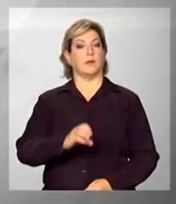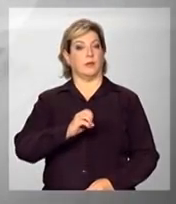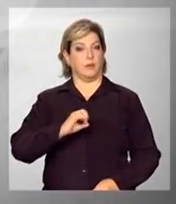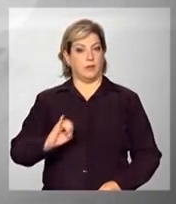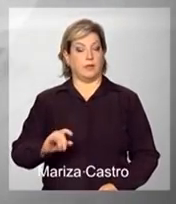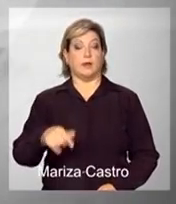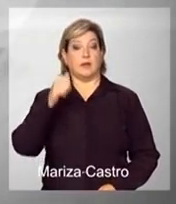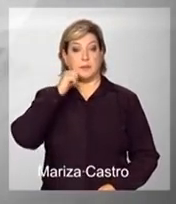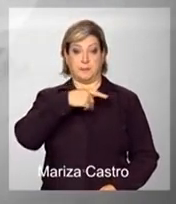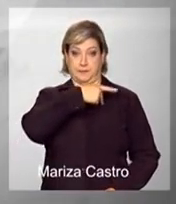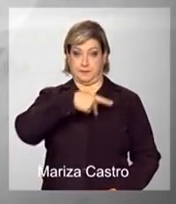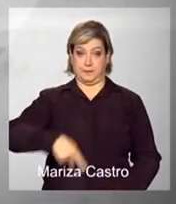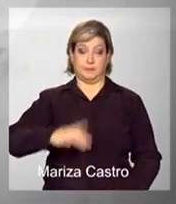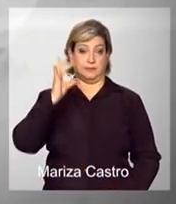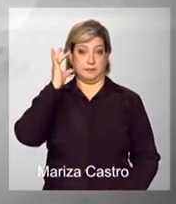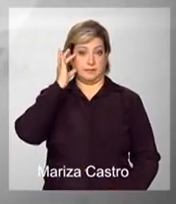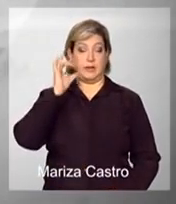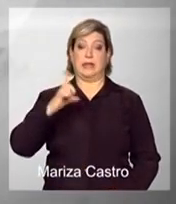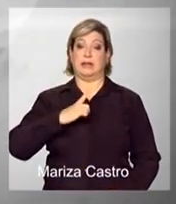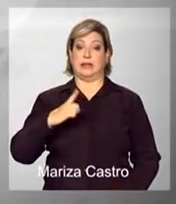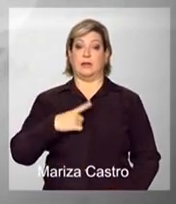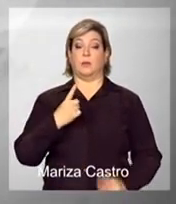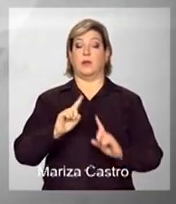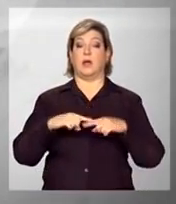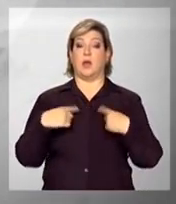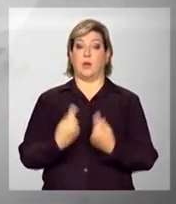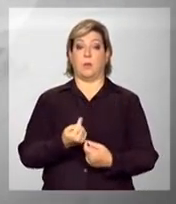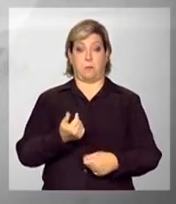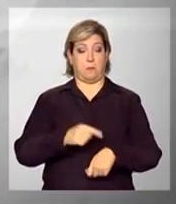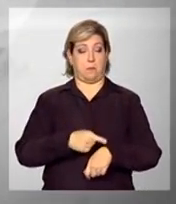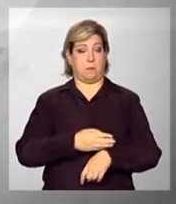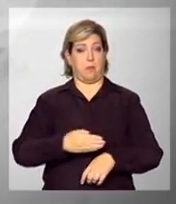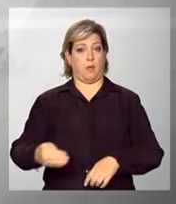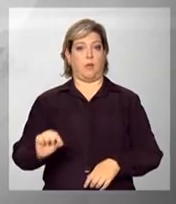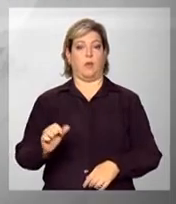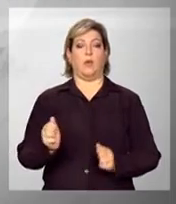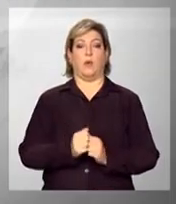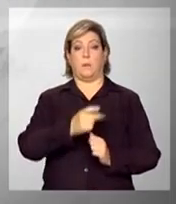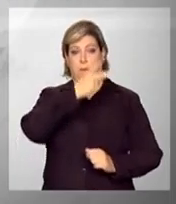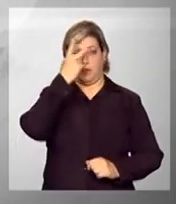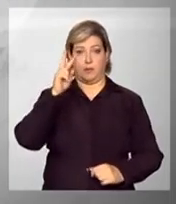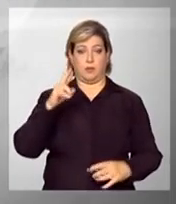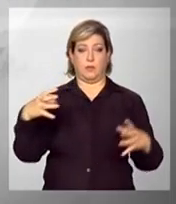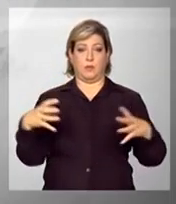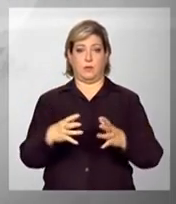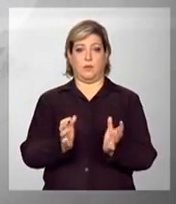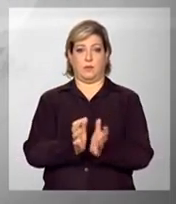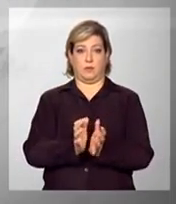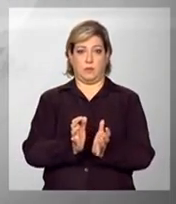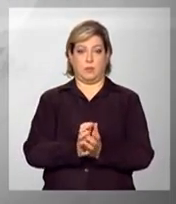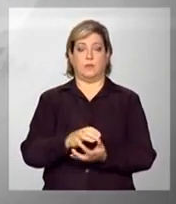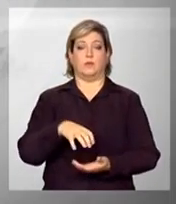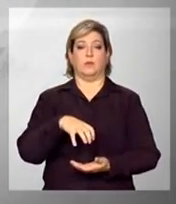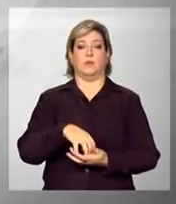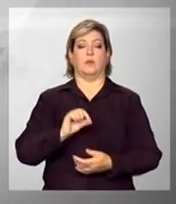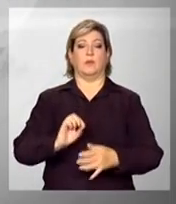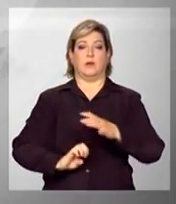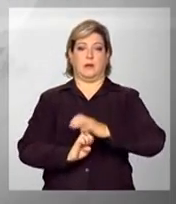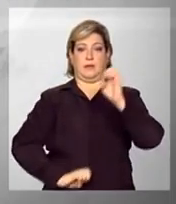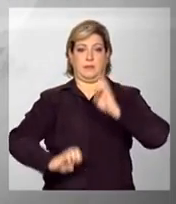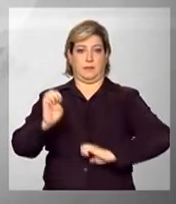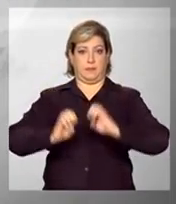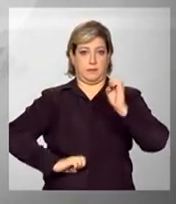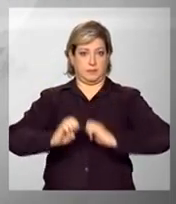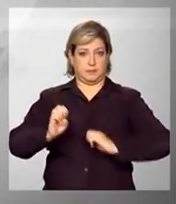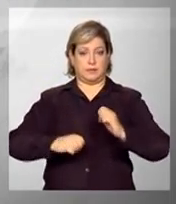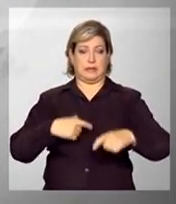Olá a presidenta dim russef tem uma reunião daqui a pouco com representantes da mobilização Empresarial